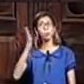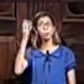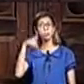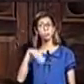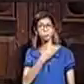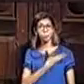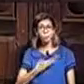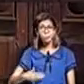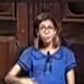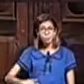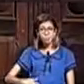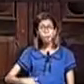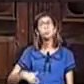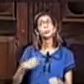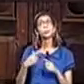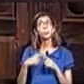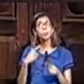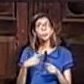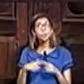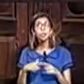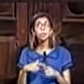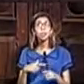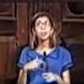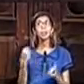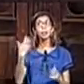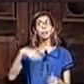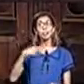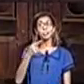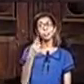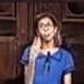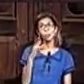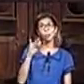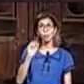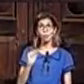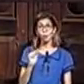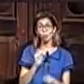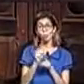governo que gasta 74 milhões com aluguel. Obrigado, senhor presidente.